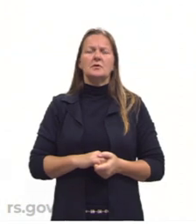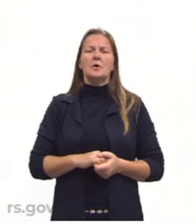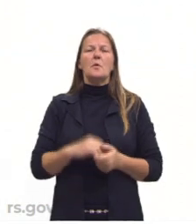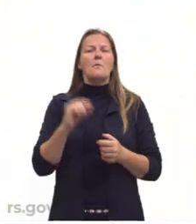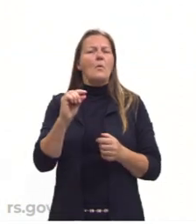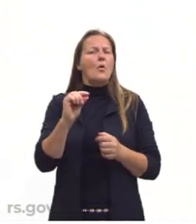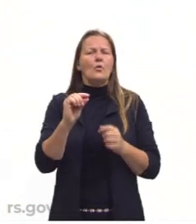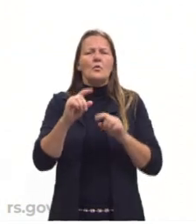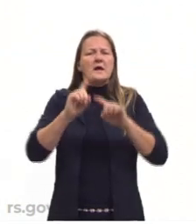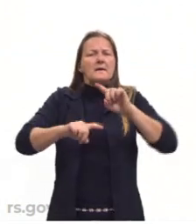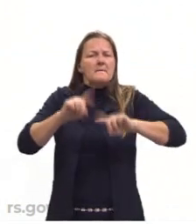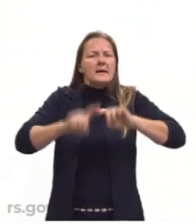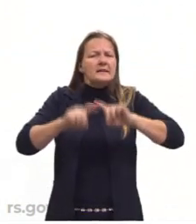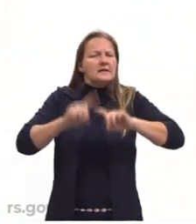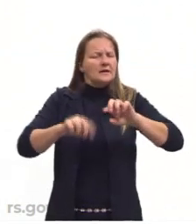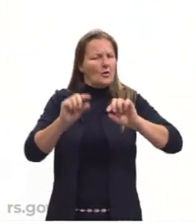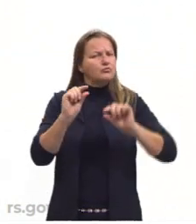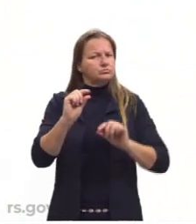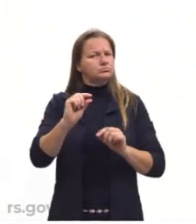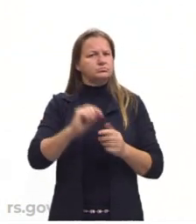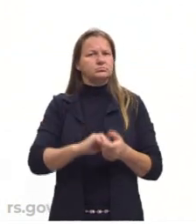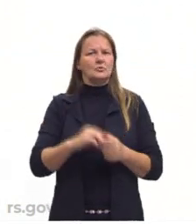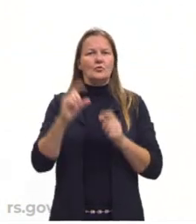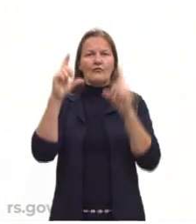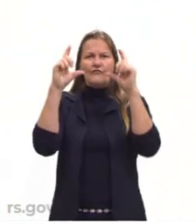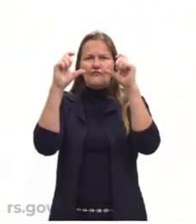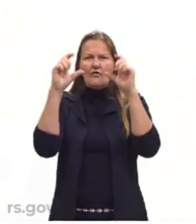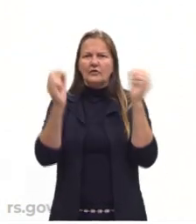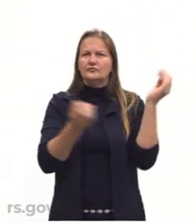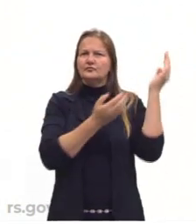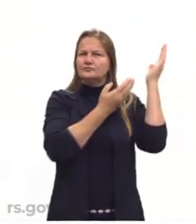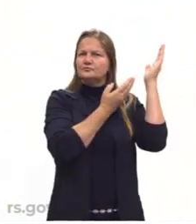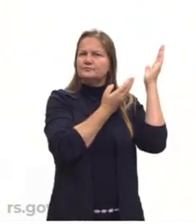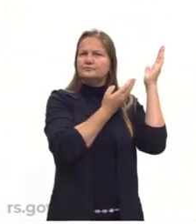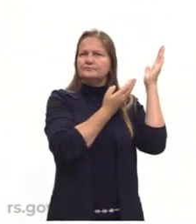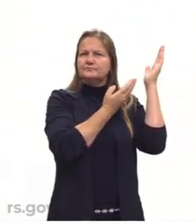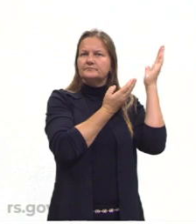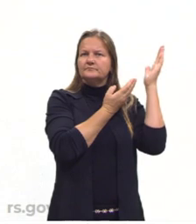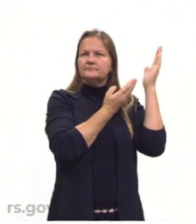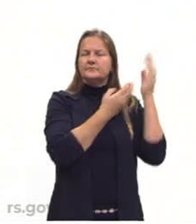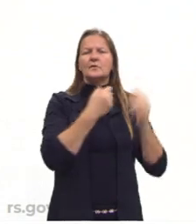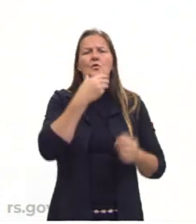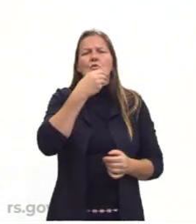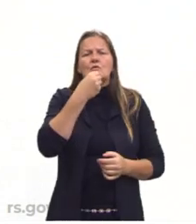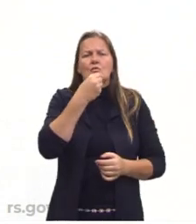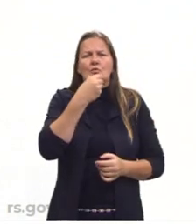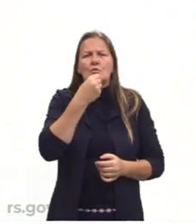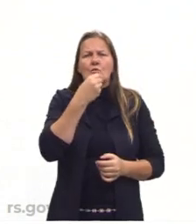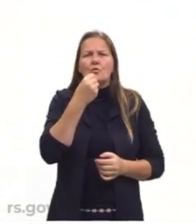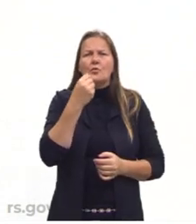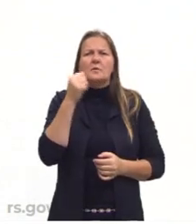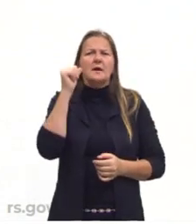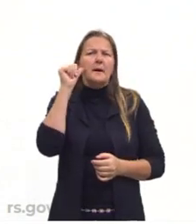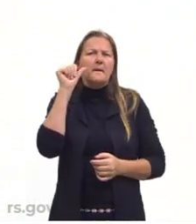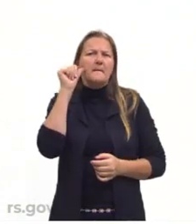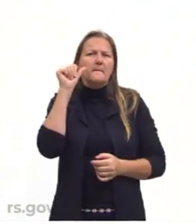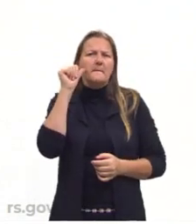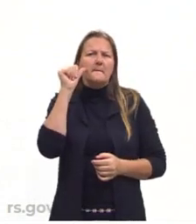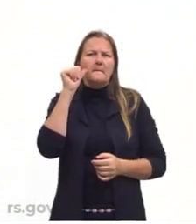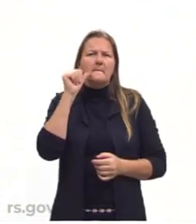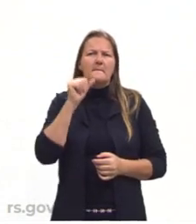tecnológico né E aí eu trago uma imagem aqui em cima aqui vai mostrar aqui para você só um senhor né e uma senhora